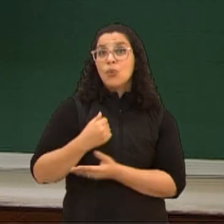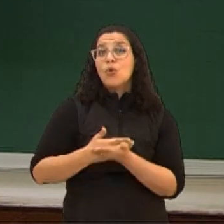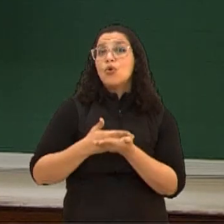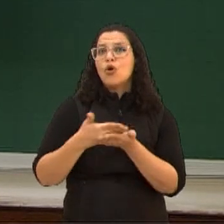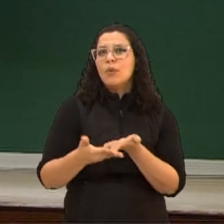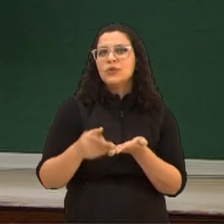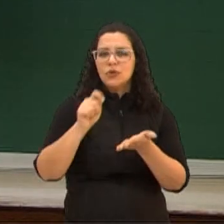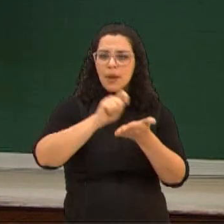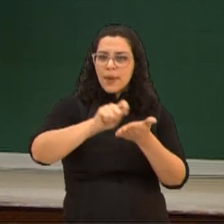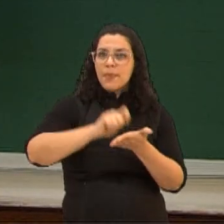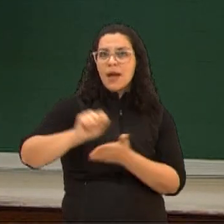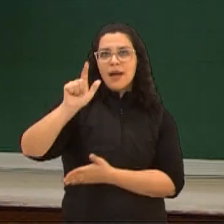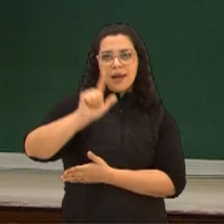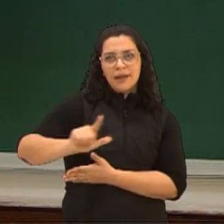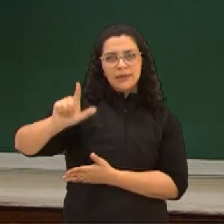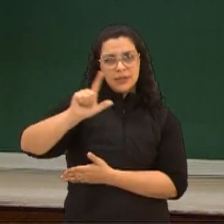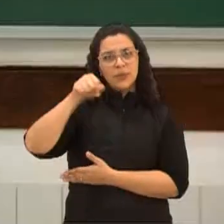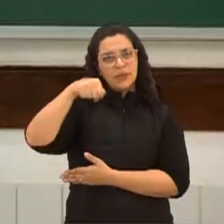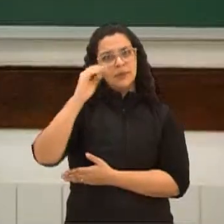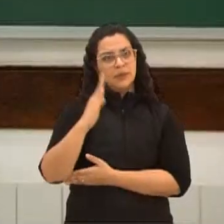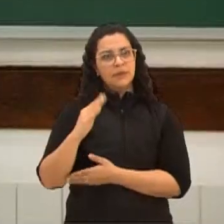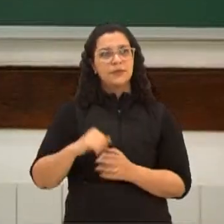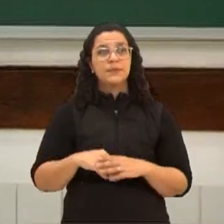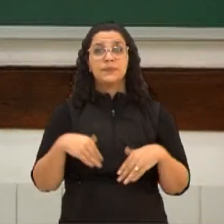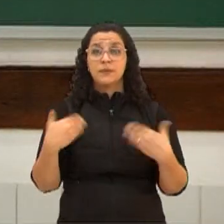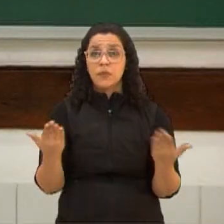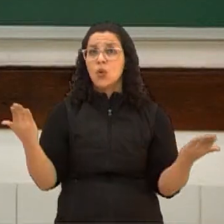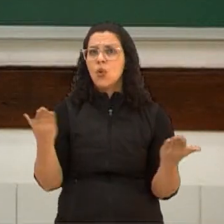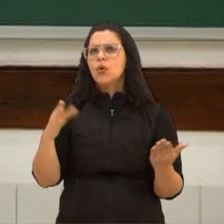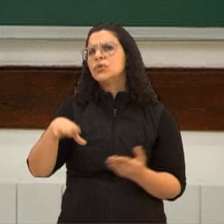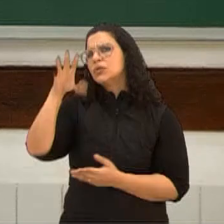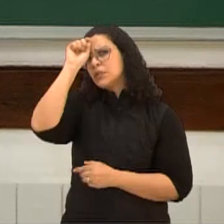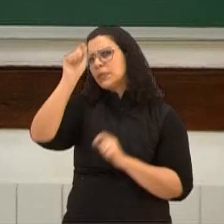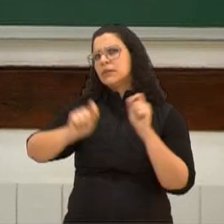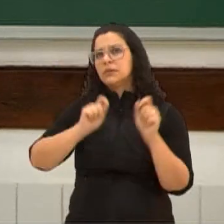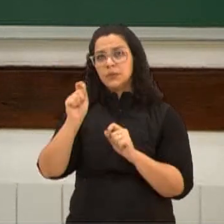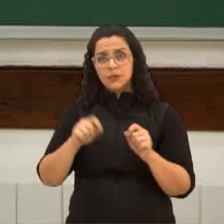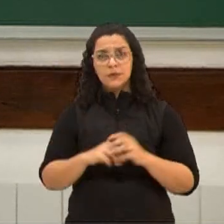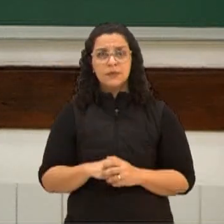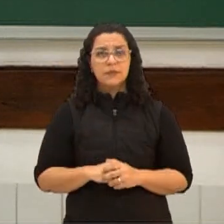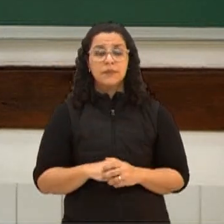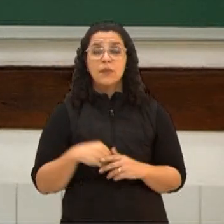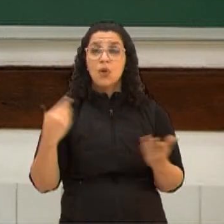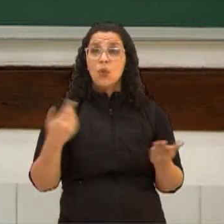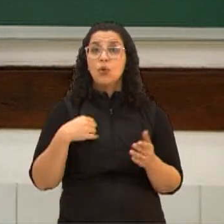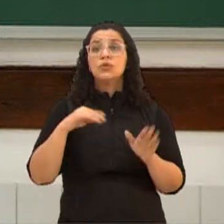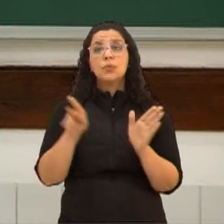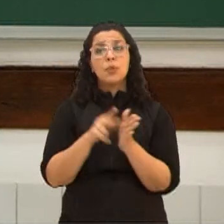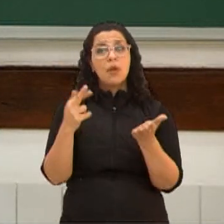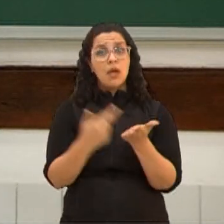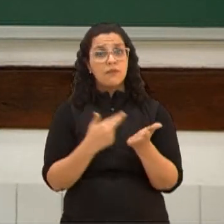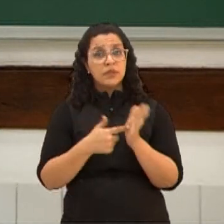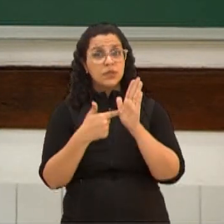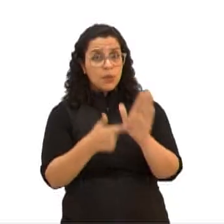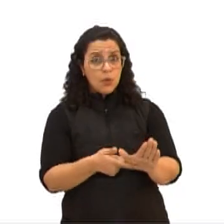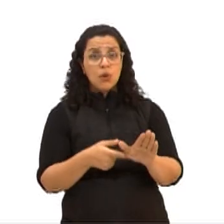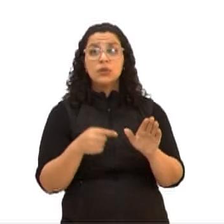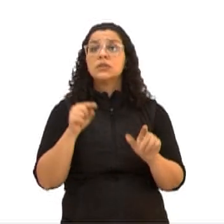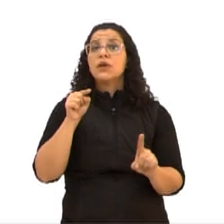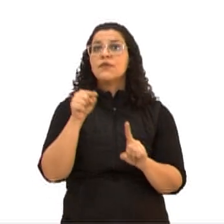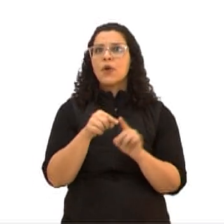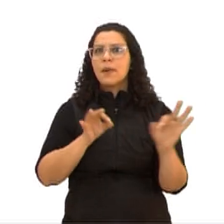deu essa literatura no Brasil. Para a gente rever, o editorial possui como